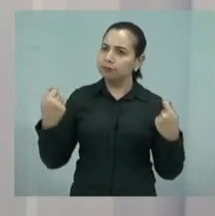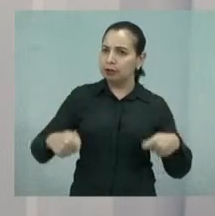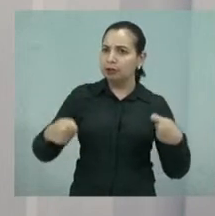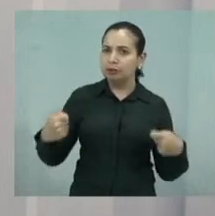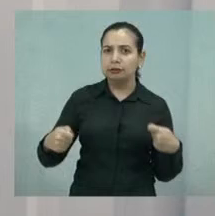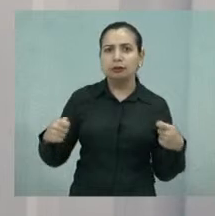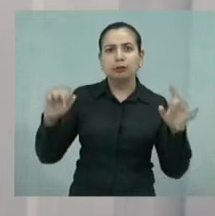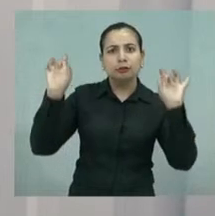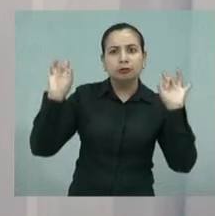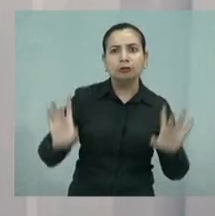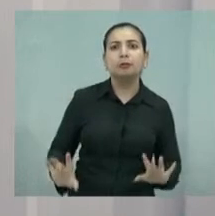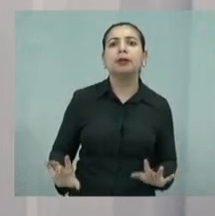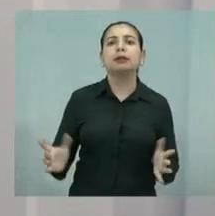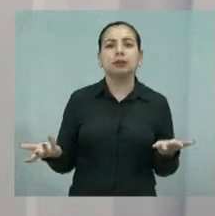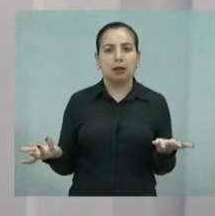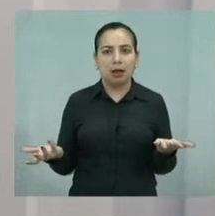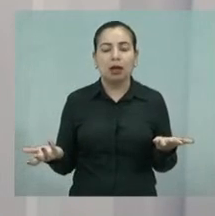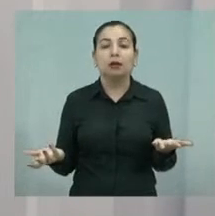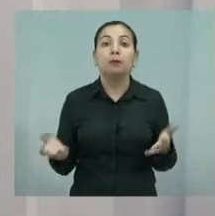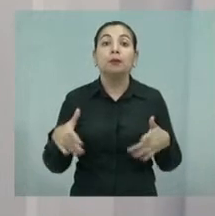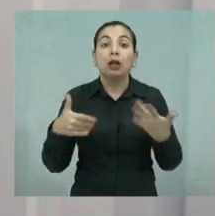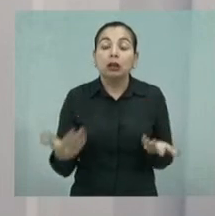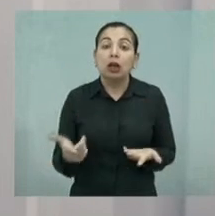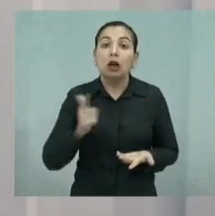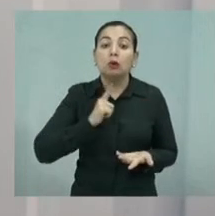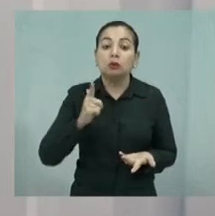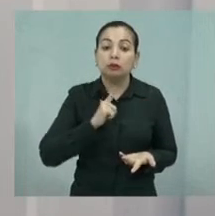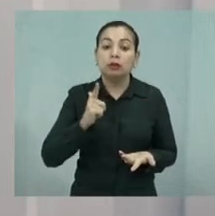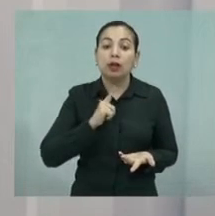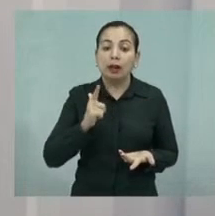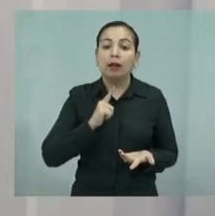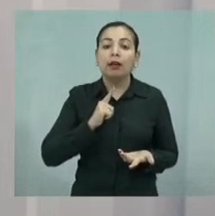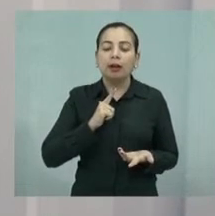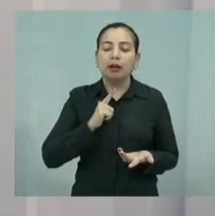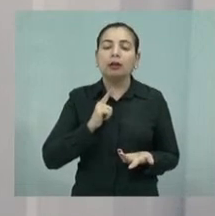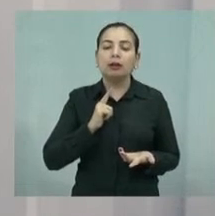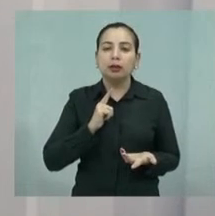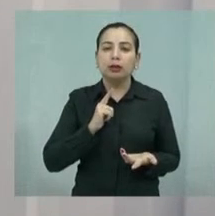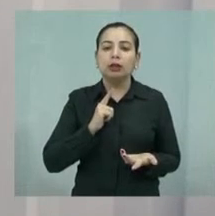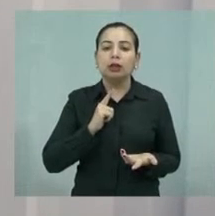gestão pública, estamos trazendo aí um grande nome nessa área de